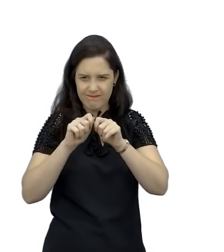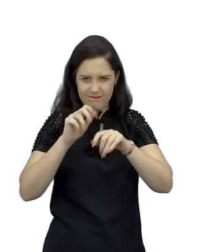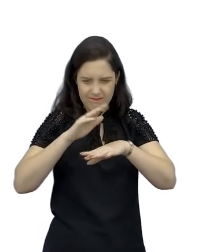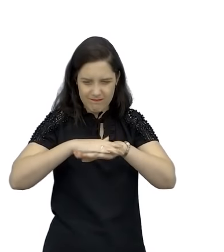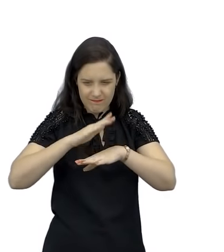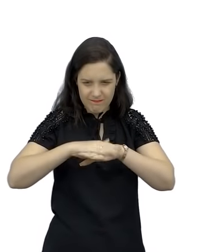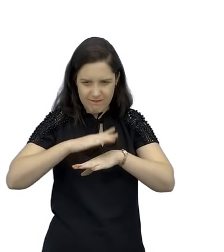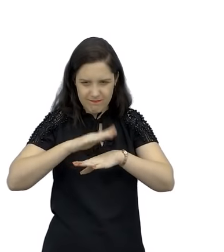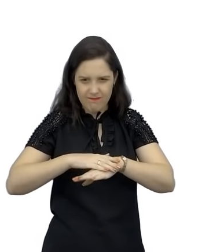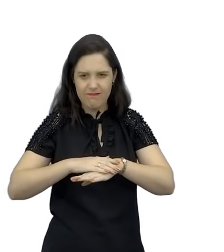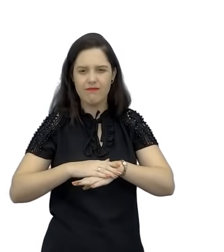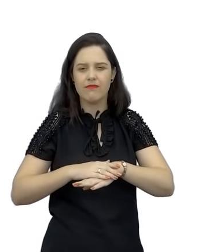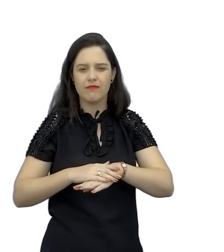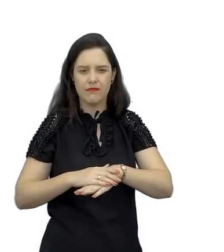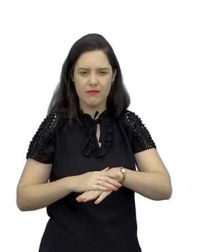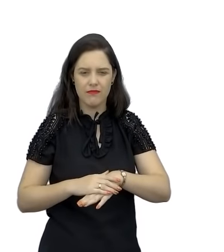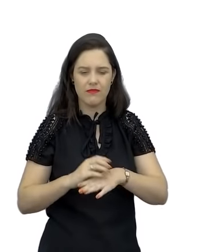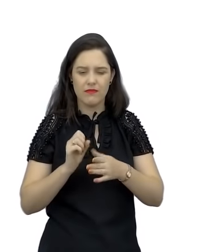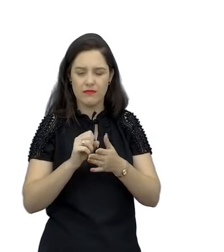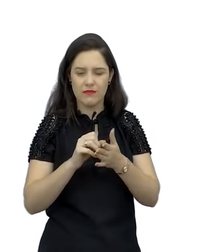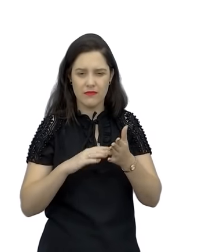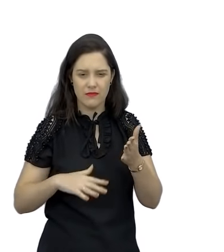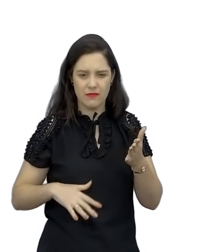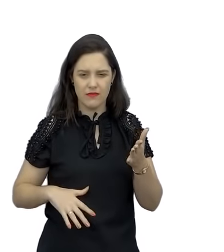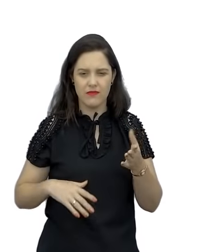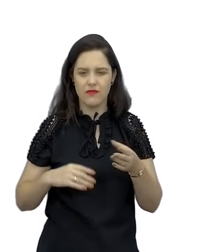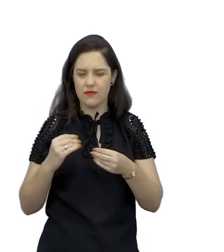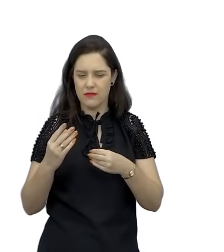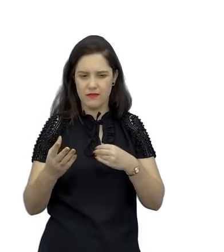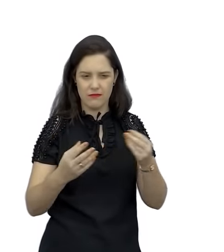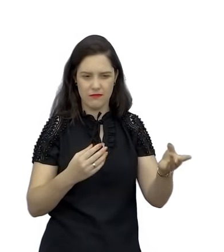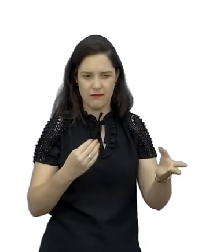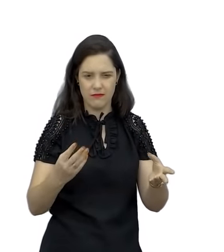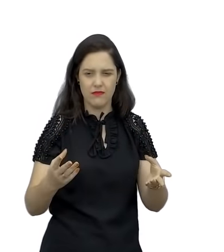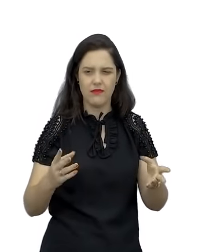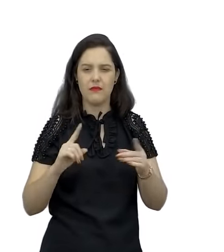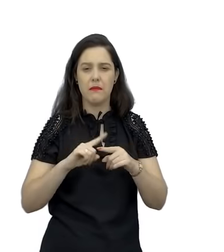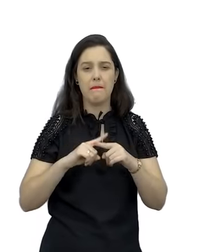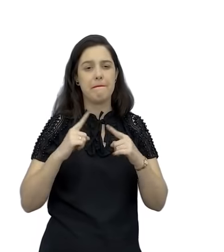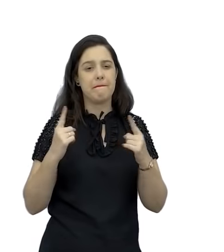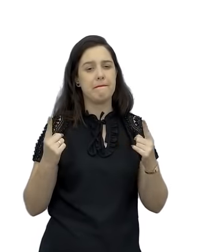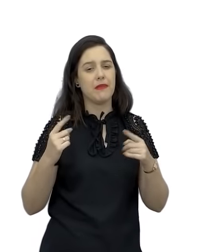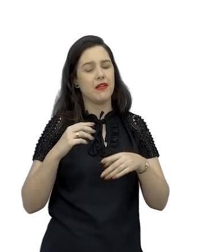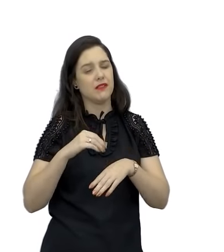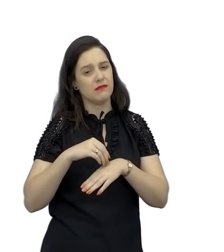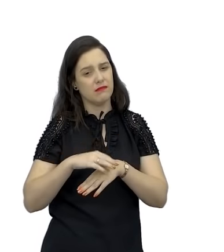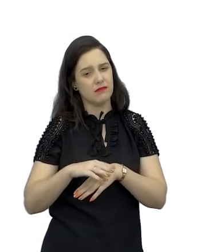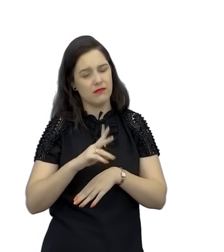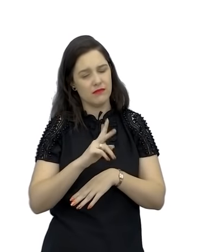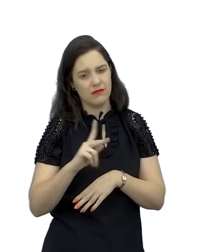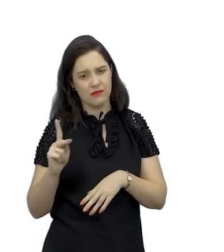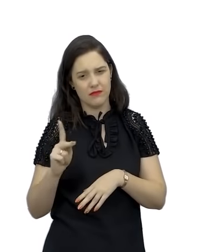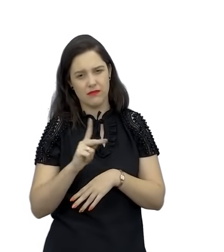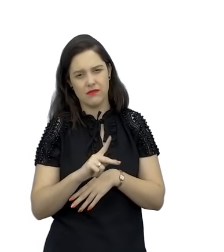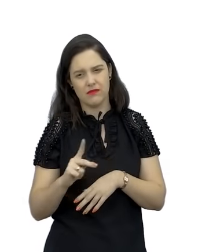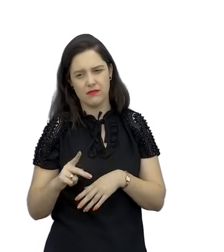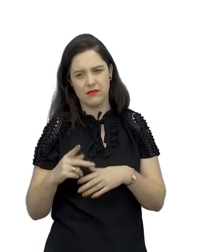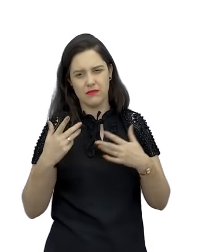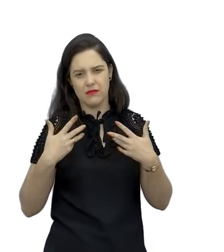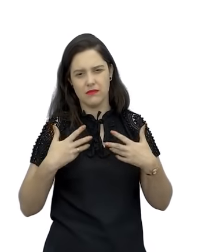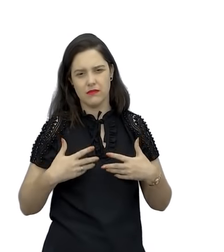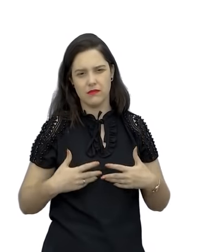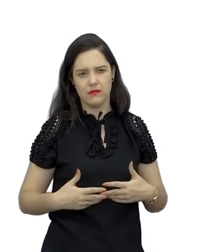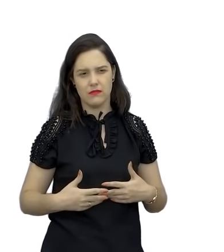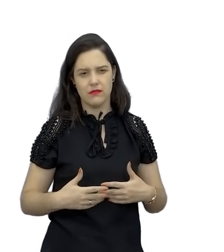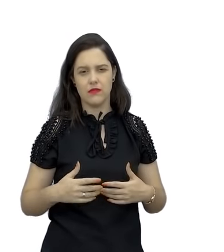que a gente dá as atividades para os estudantes. Aqui vem uma sugestão da professora Unoshiki. Ela começa com